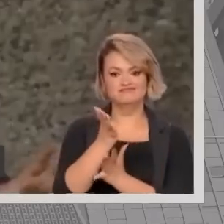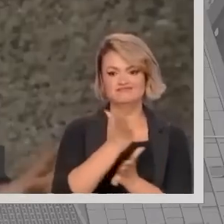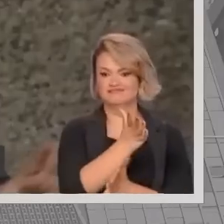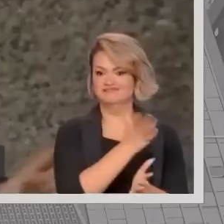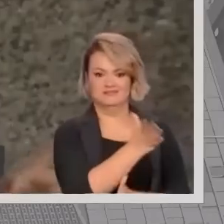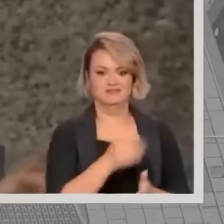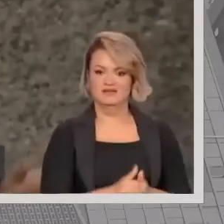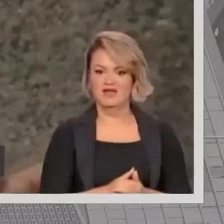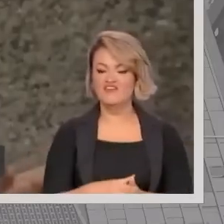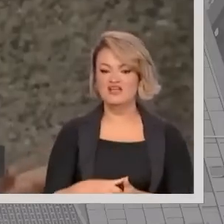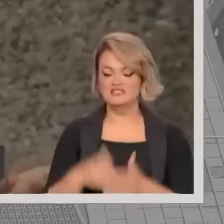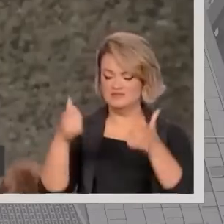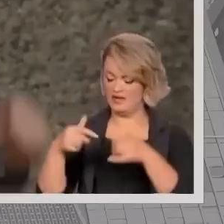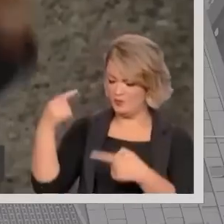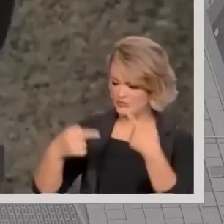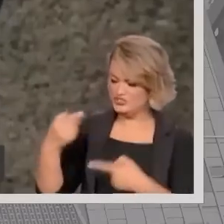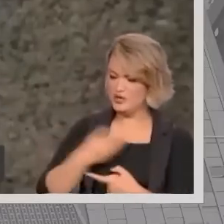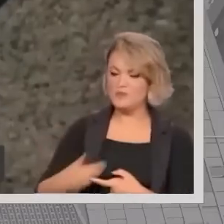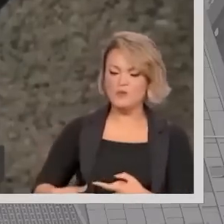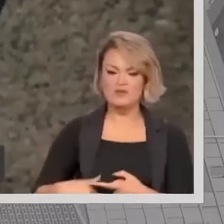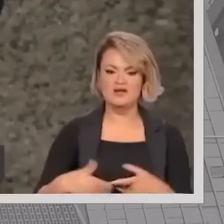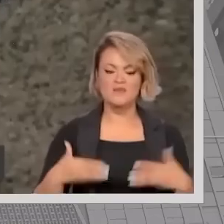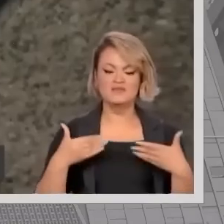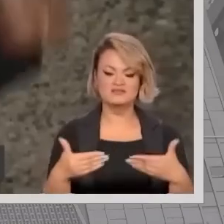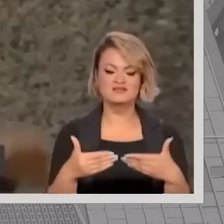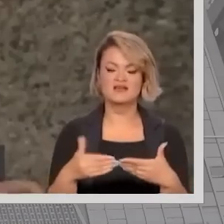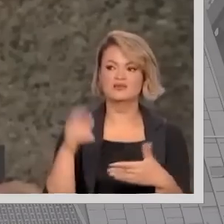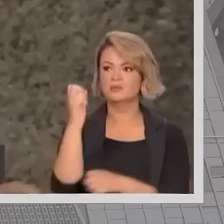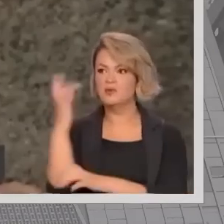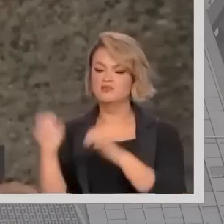corrupção. Se tivesse liberdade das pessoas agora. Escolherem.